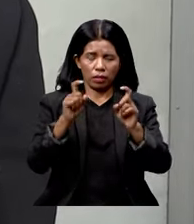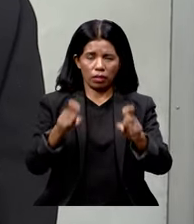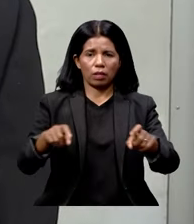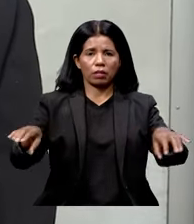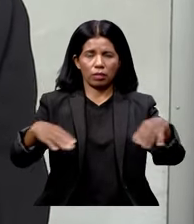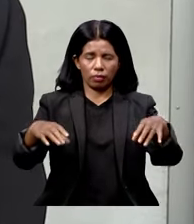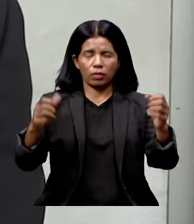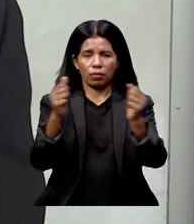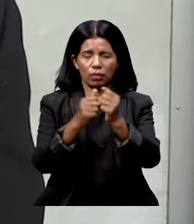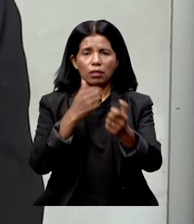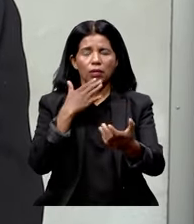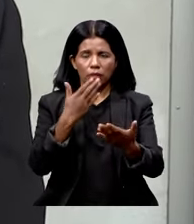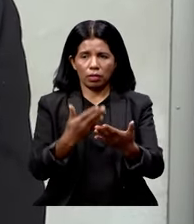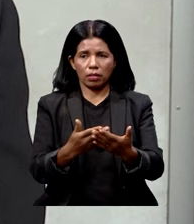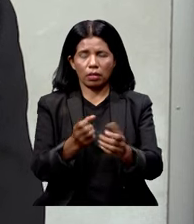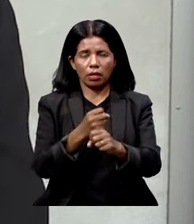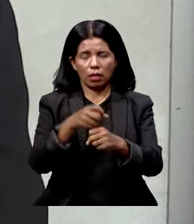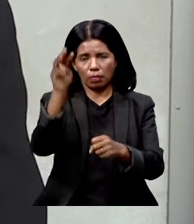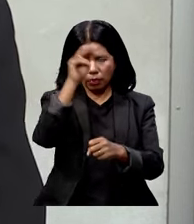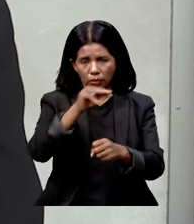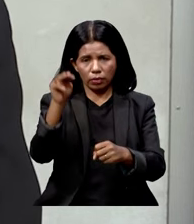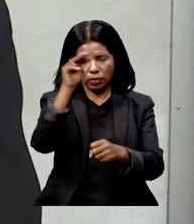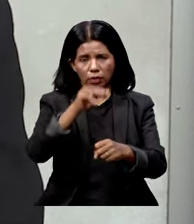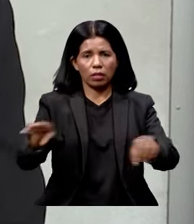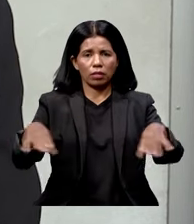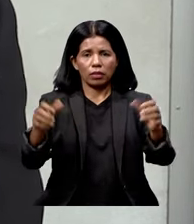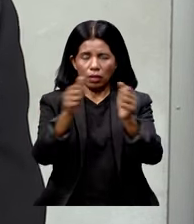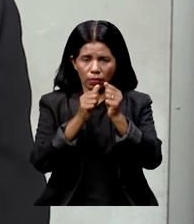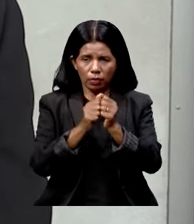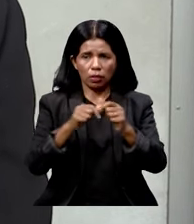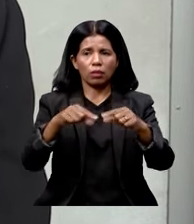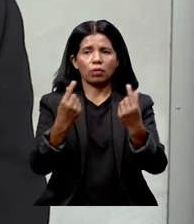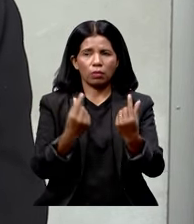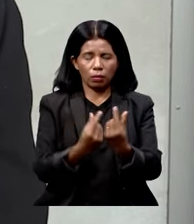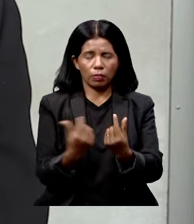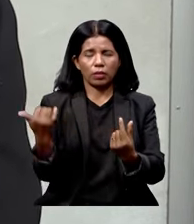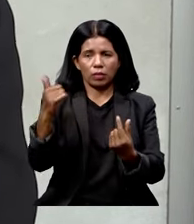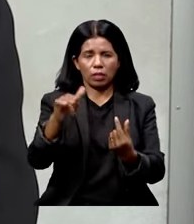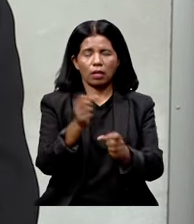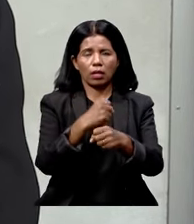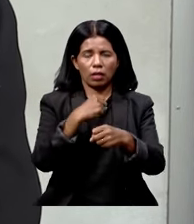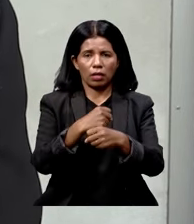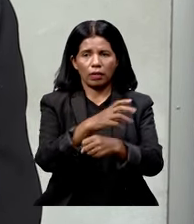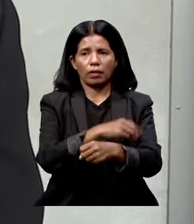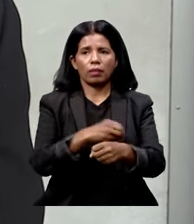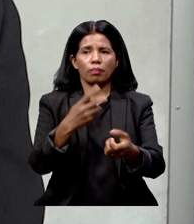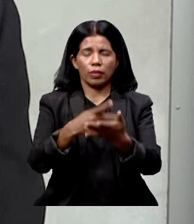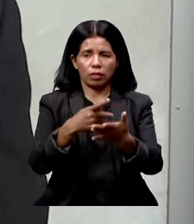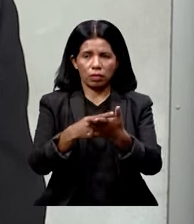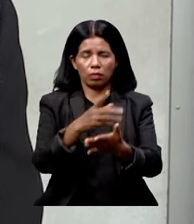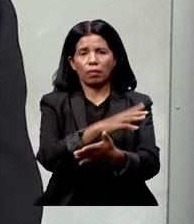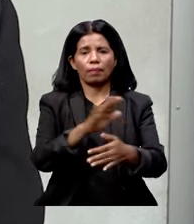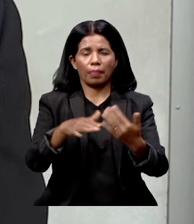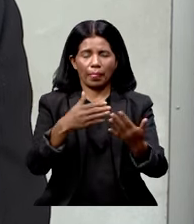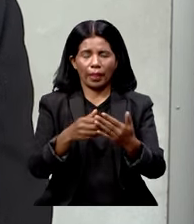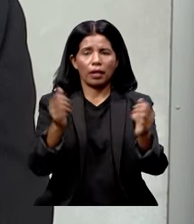serviço halo monitorização e serviço muito com o grupo comunitário Cira, nem bem para cá, projeto comunitário,